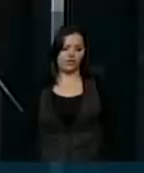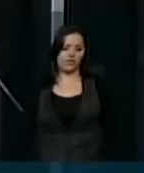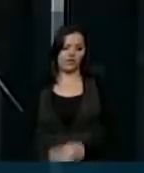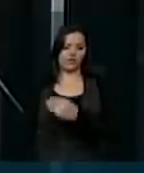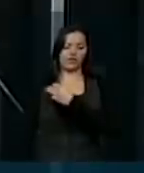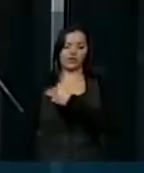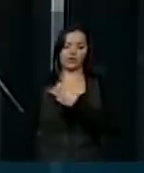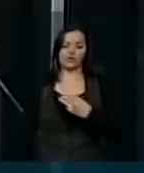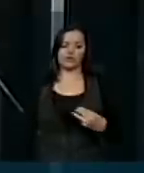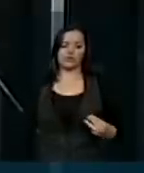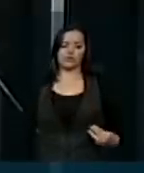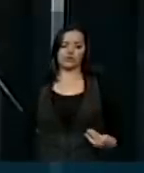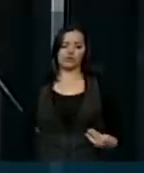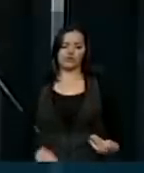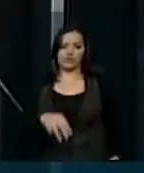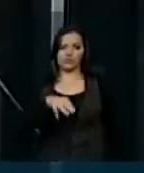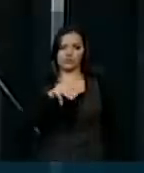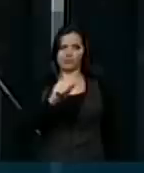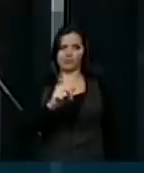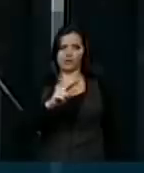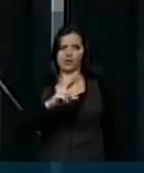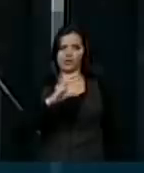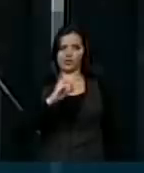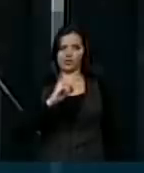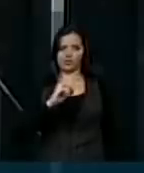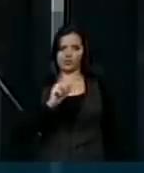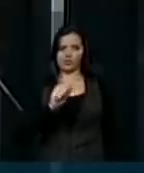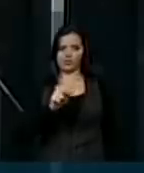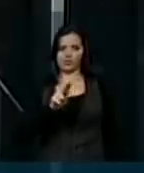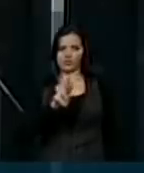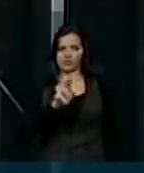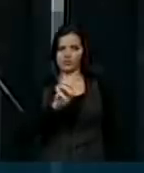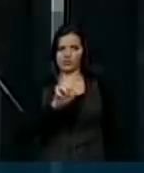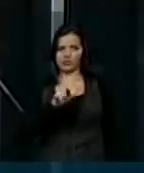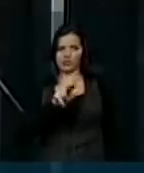O ministro Marco Aurélio equivocou-se